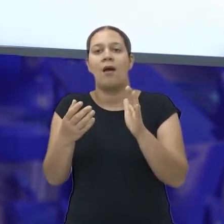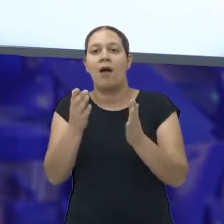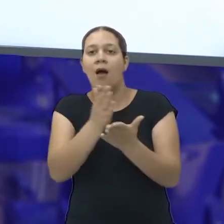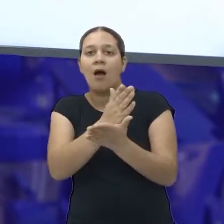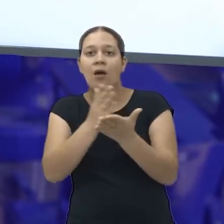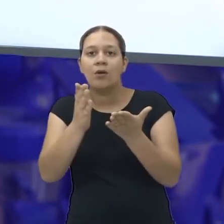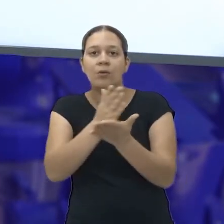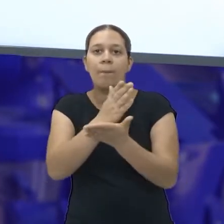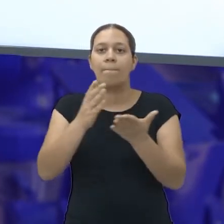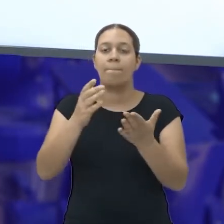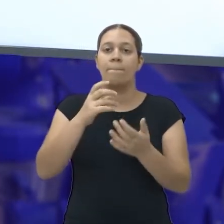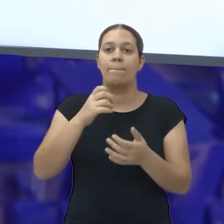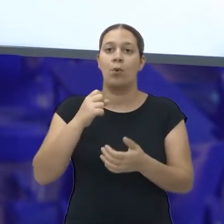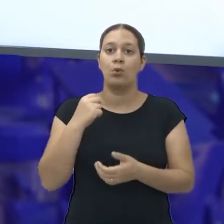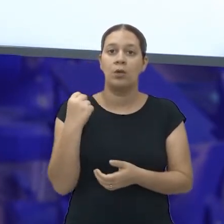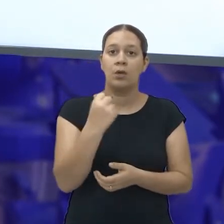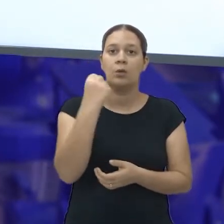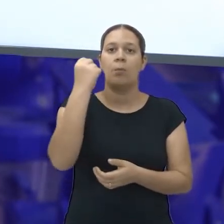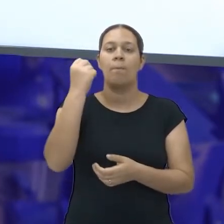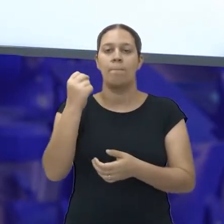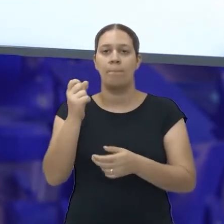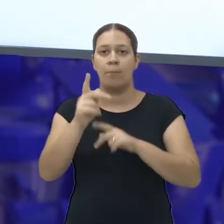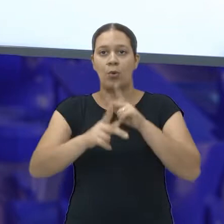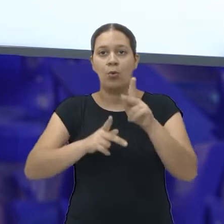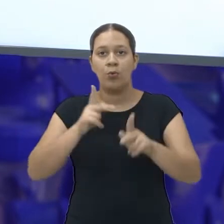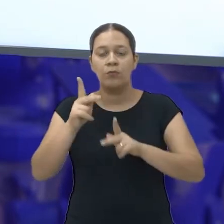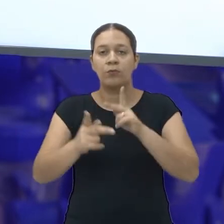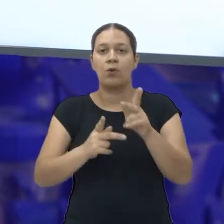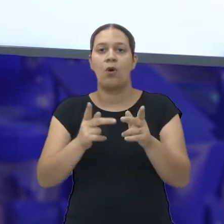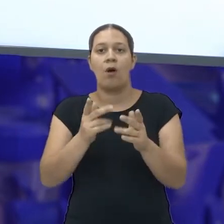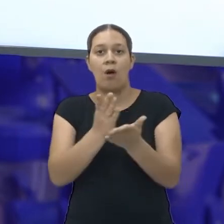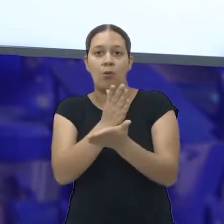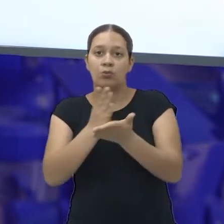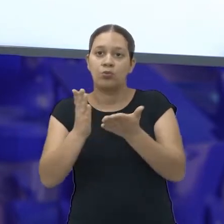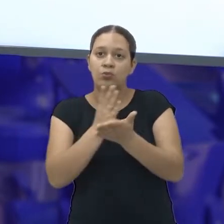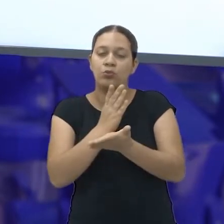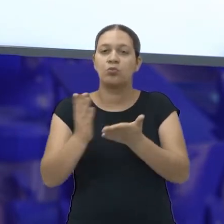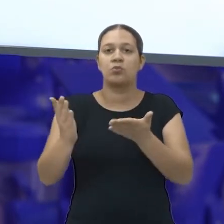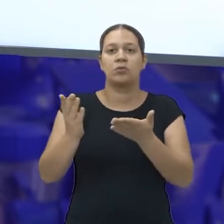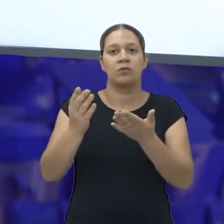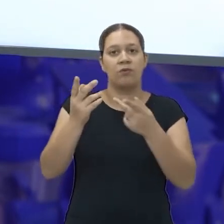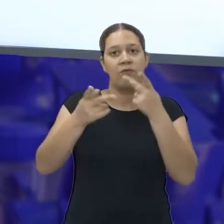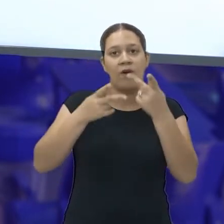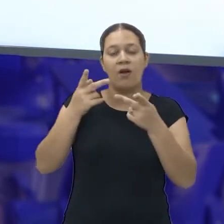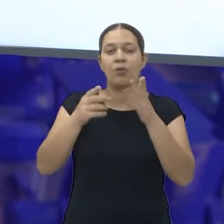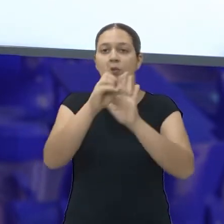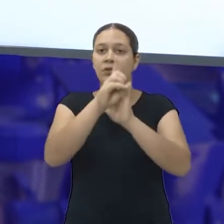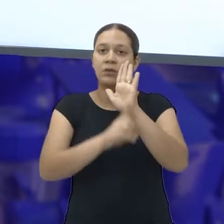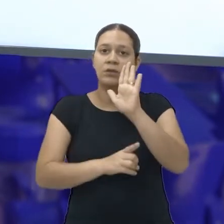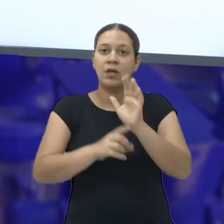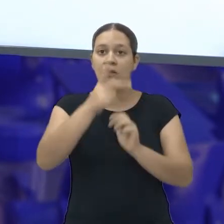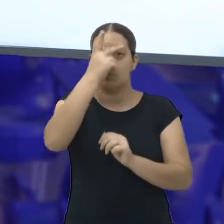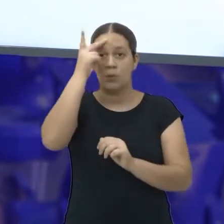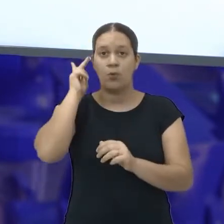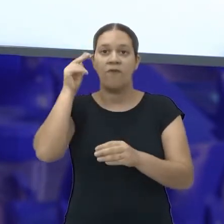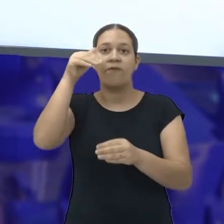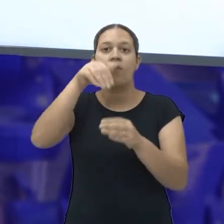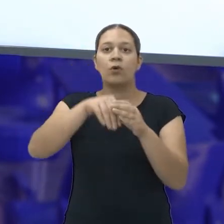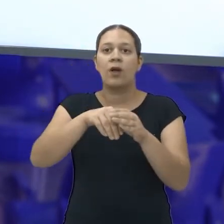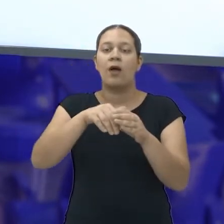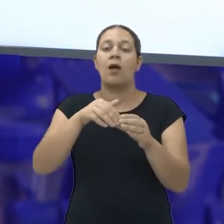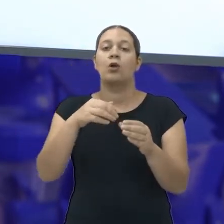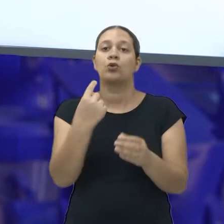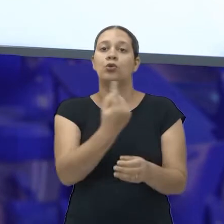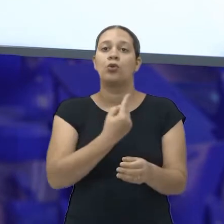que é o poder do povo, outros colocam que é o direito das pessoas votarem, mas a gente